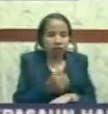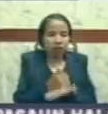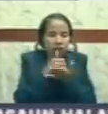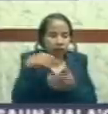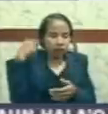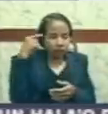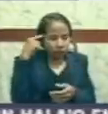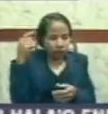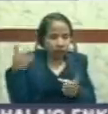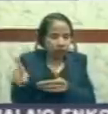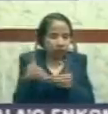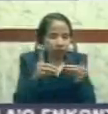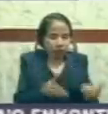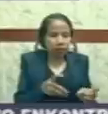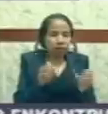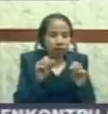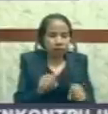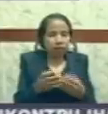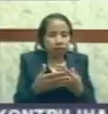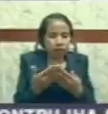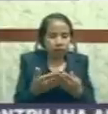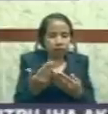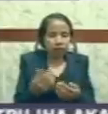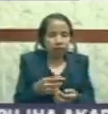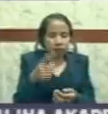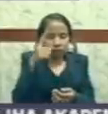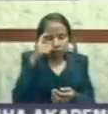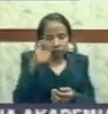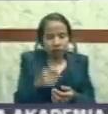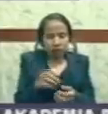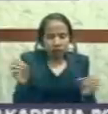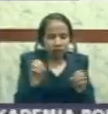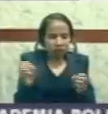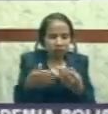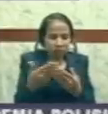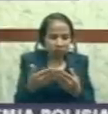para a implementação fácil. Para também guardar los fácil, né?